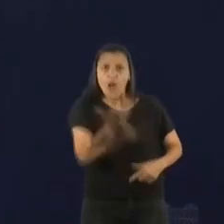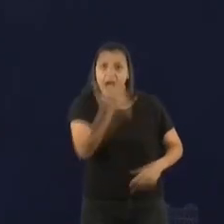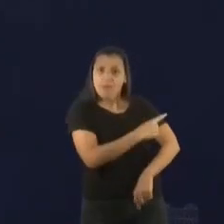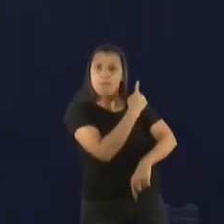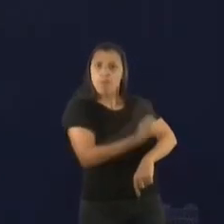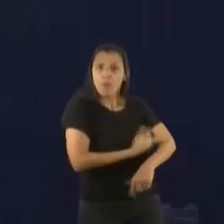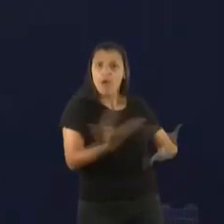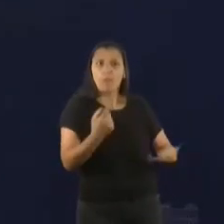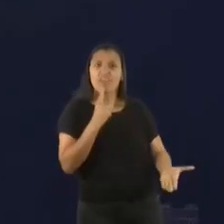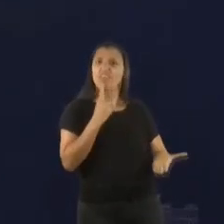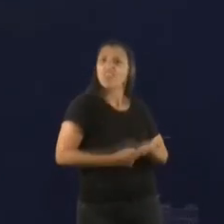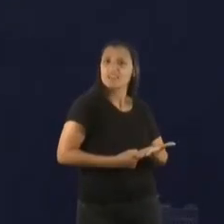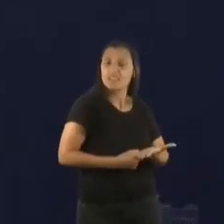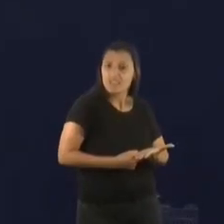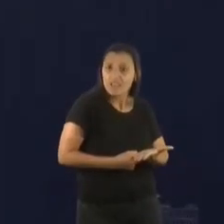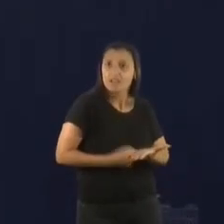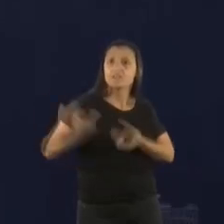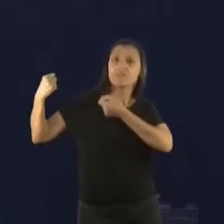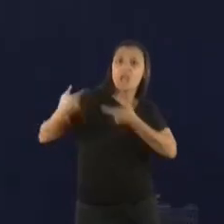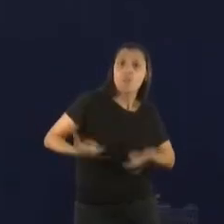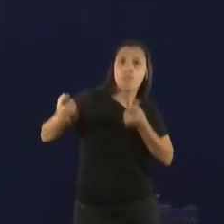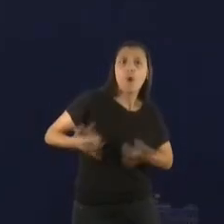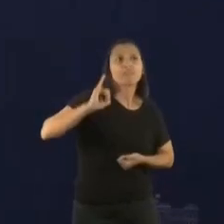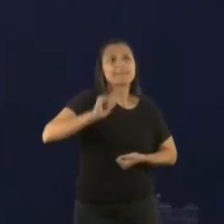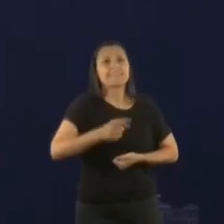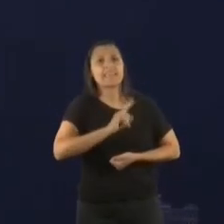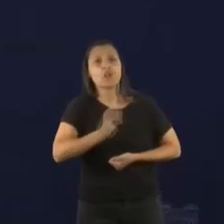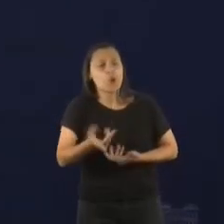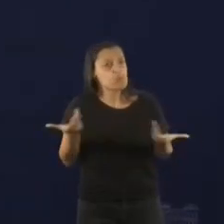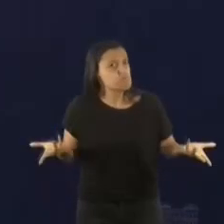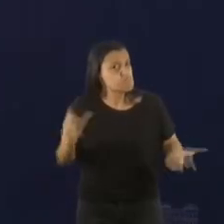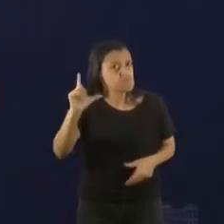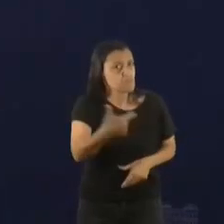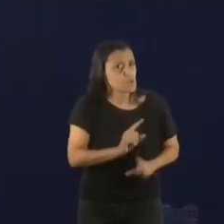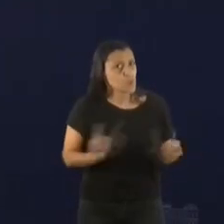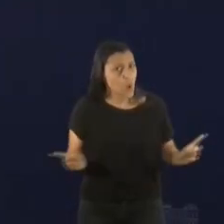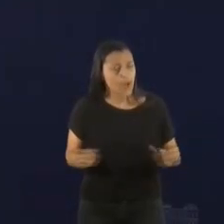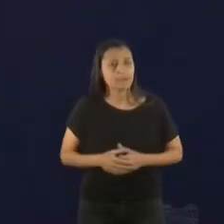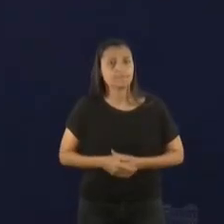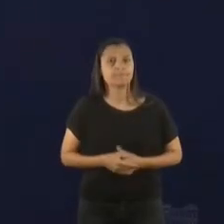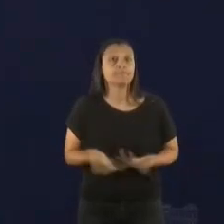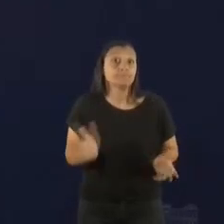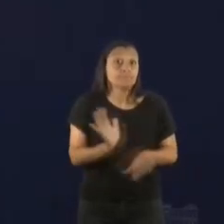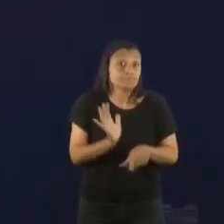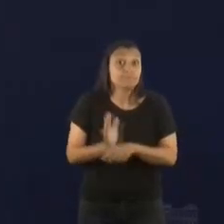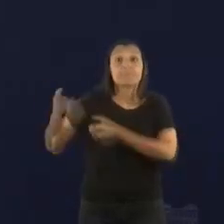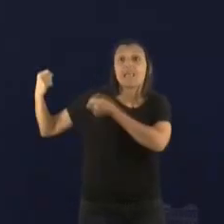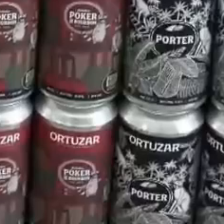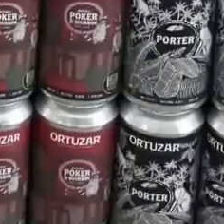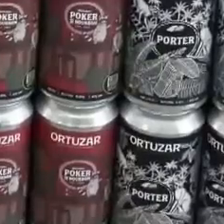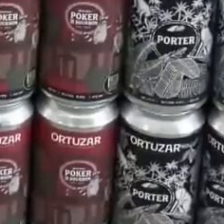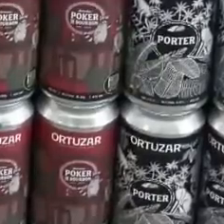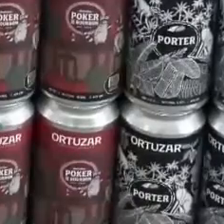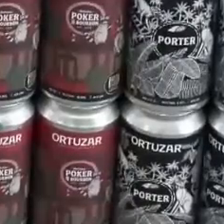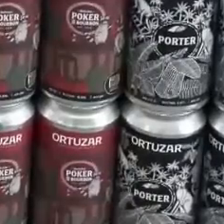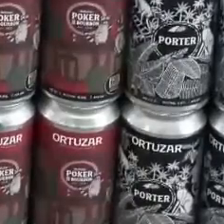o governo da Argentina substituiu o atual sistema de importação da República Argentina pelo novo sistema